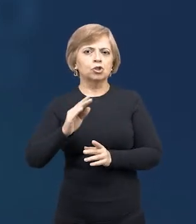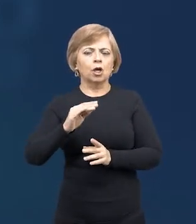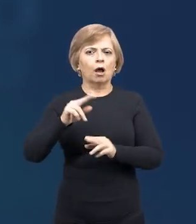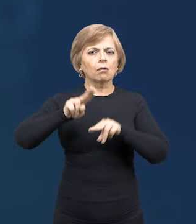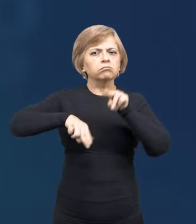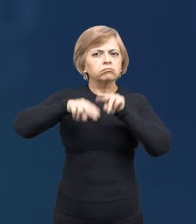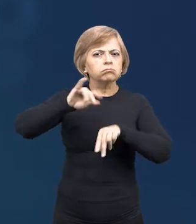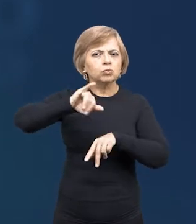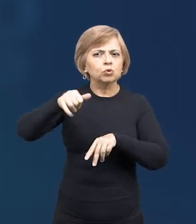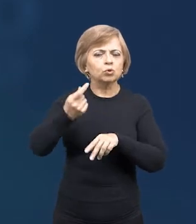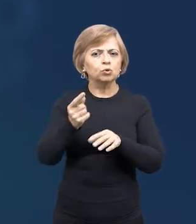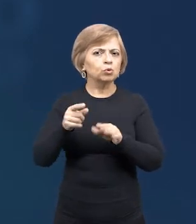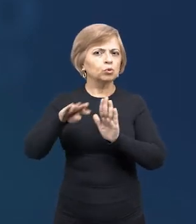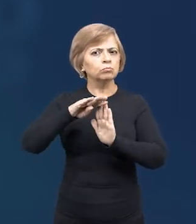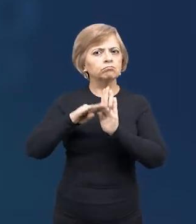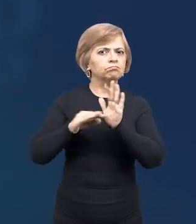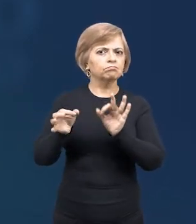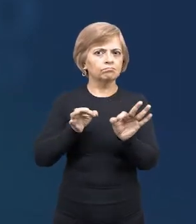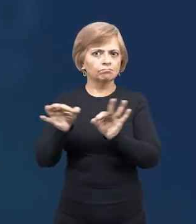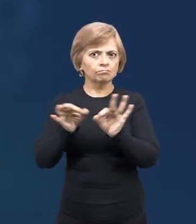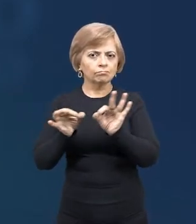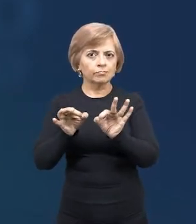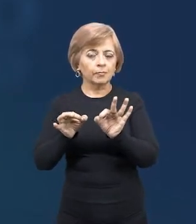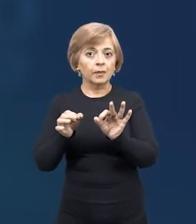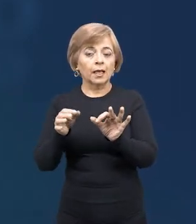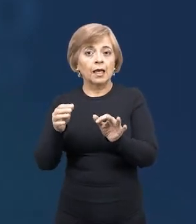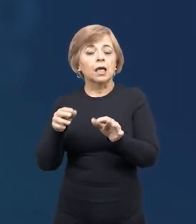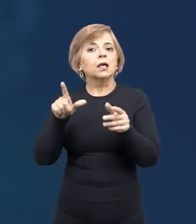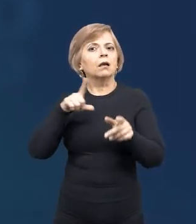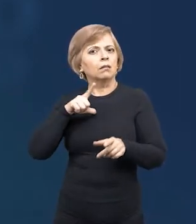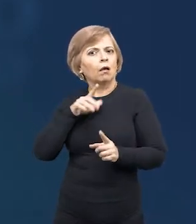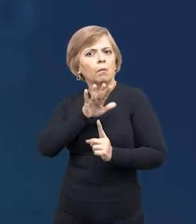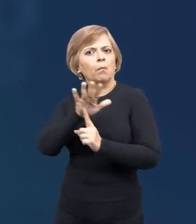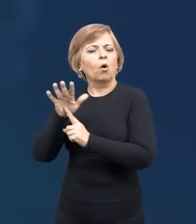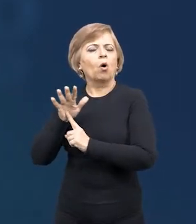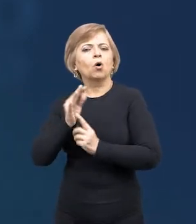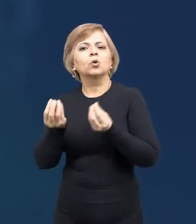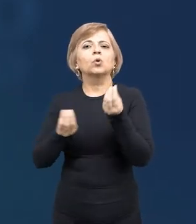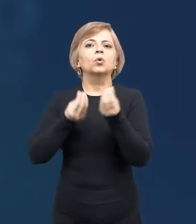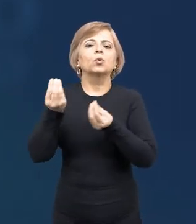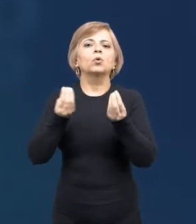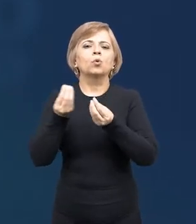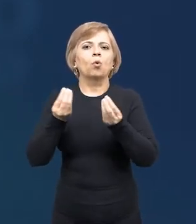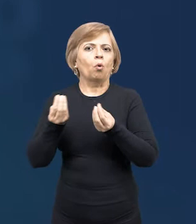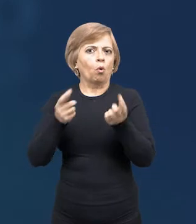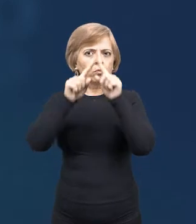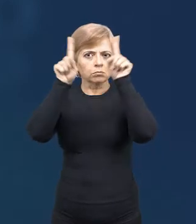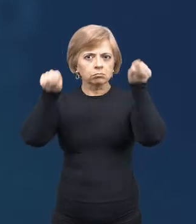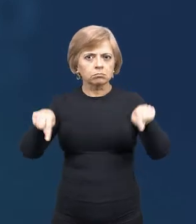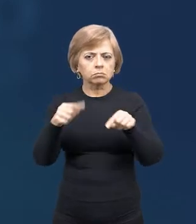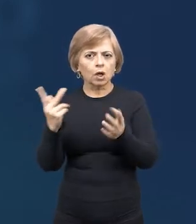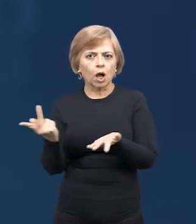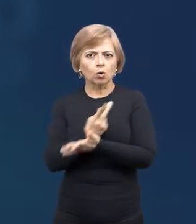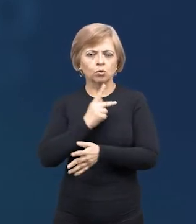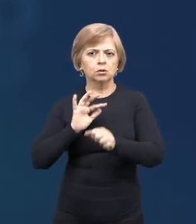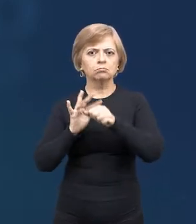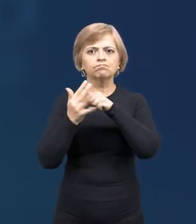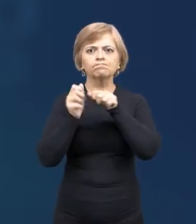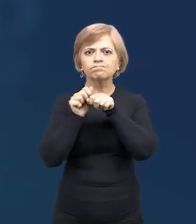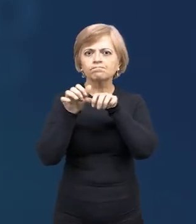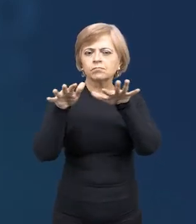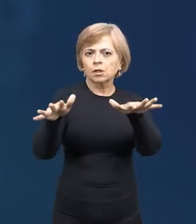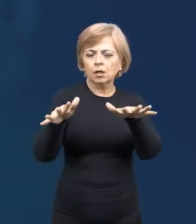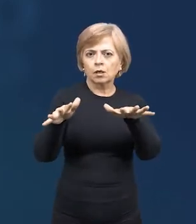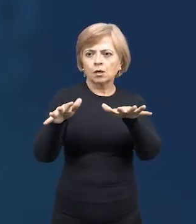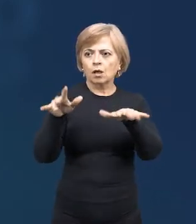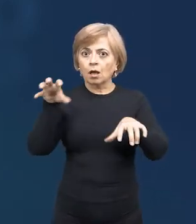de junho, que traduz as repercussões, né, do quadro pandêmico no funcionamento dos órgãos administrativos e também nos